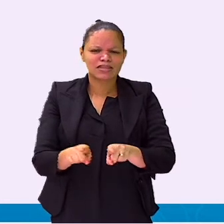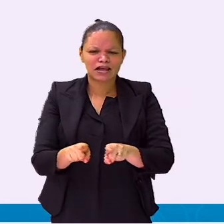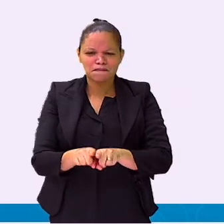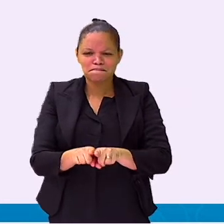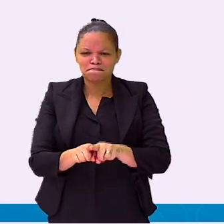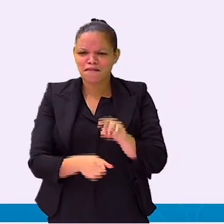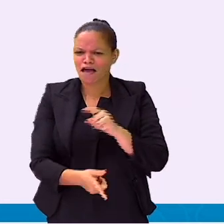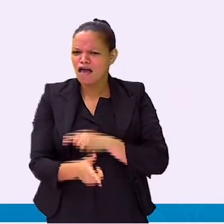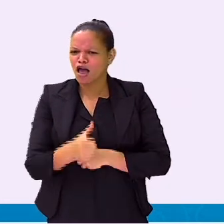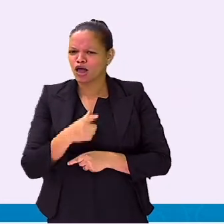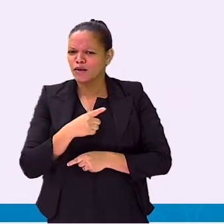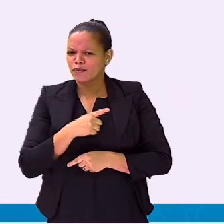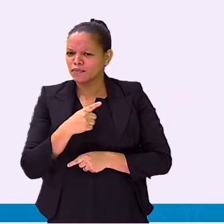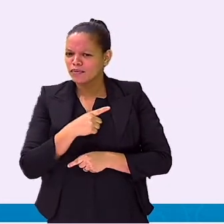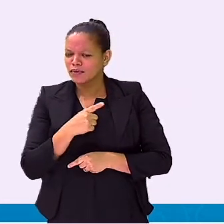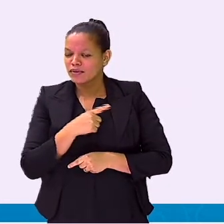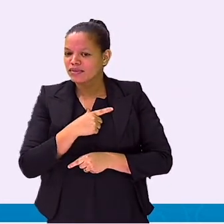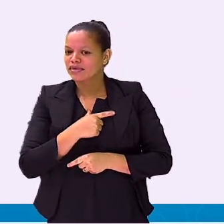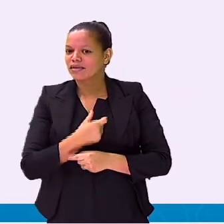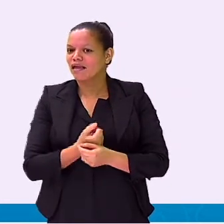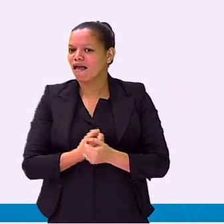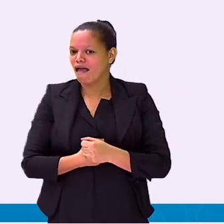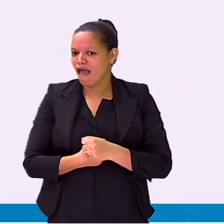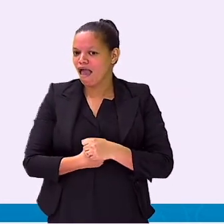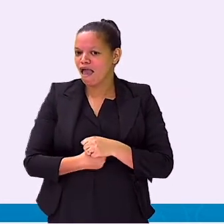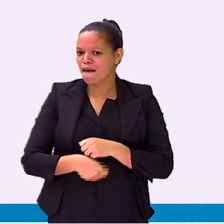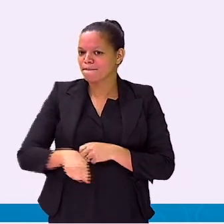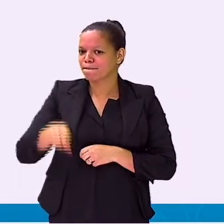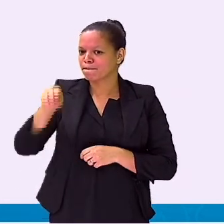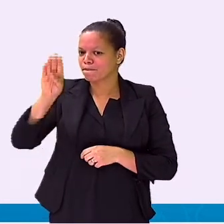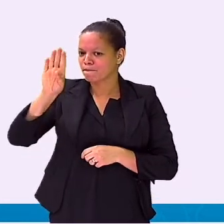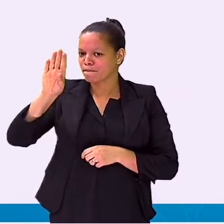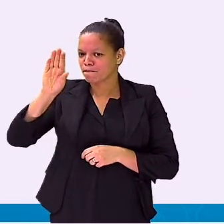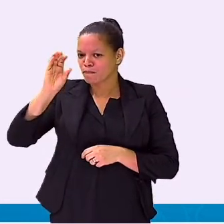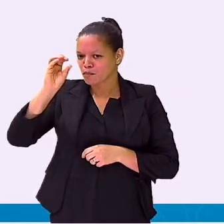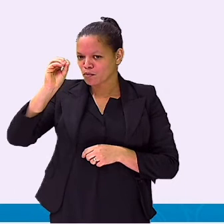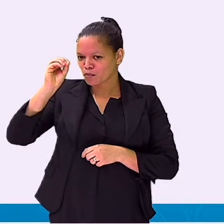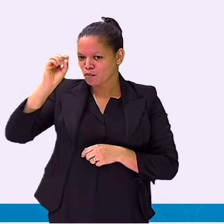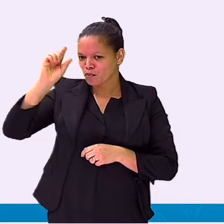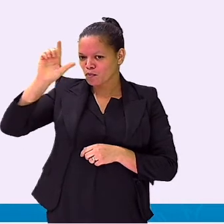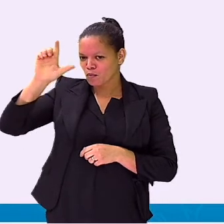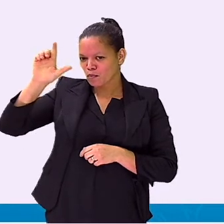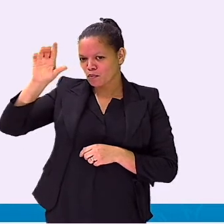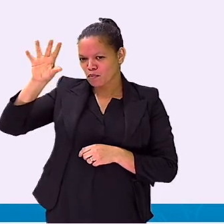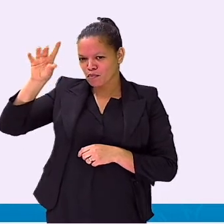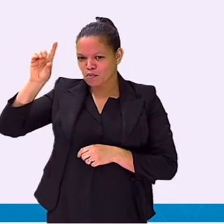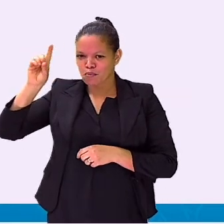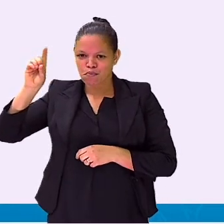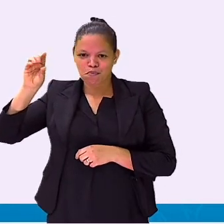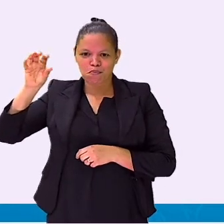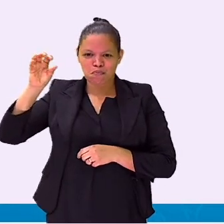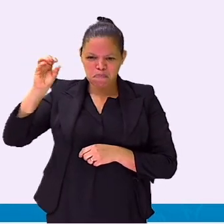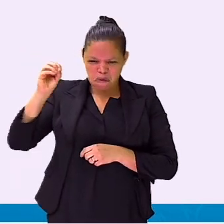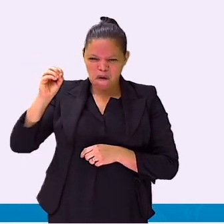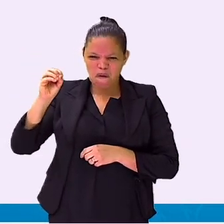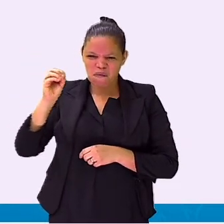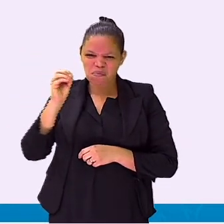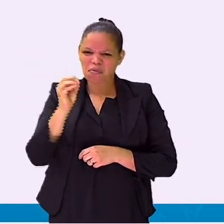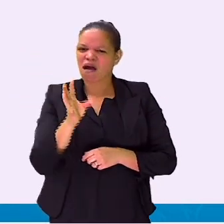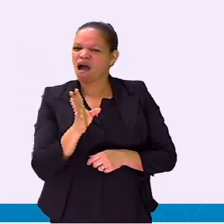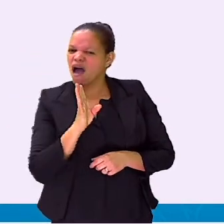aí já foi forçado a tomar ou viu alguém tomando